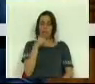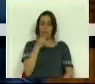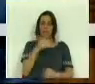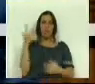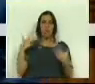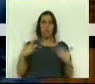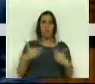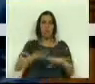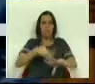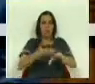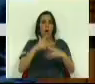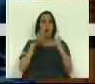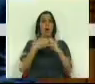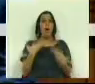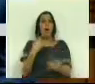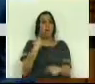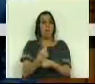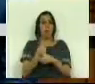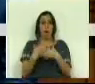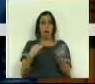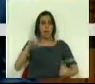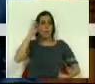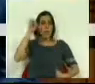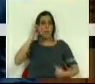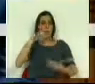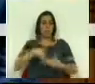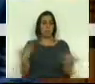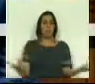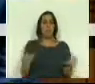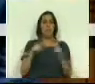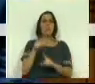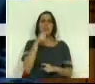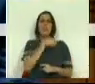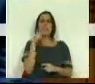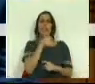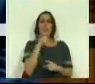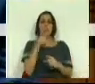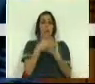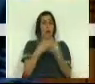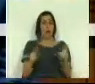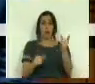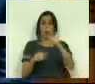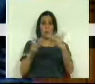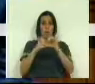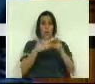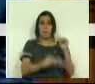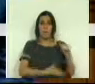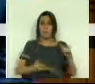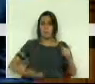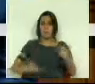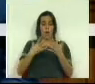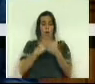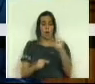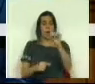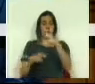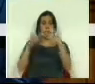veio a austeridade e os problemas continuam por resolver. Afinal, sacrifícios não resolveram o problema do desemprego, não